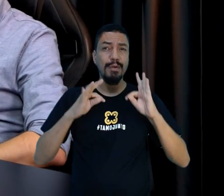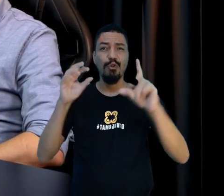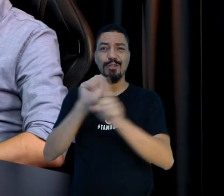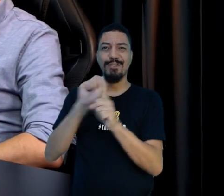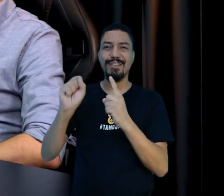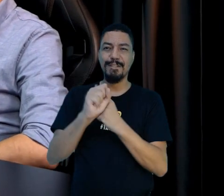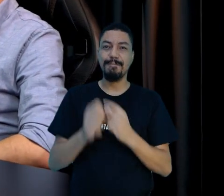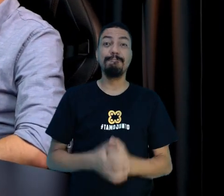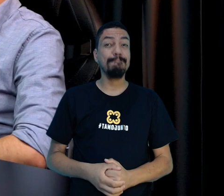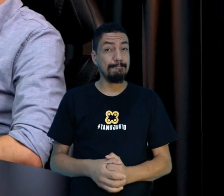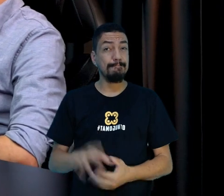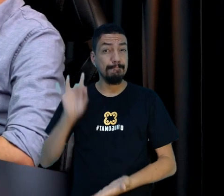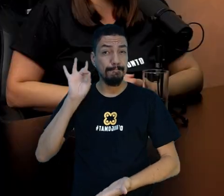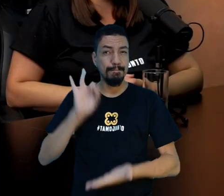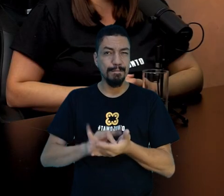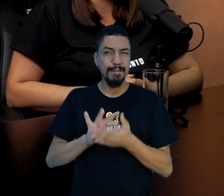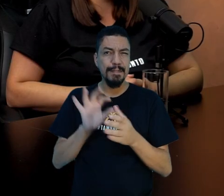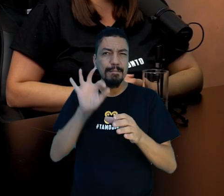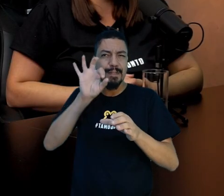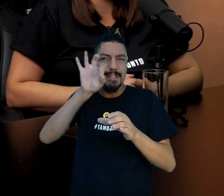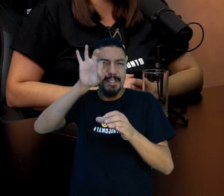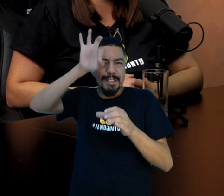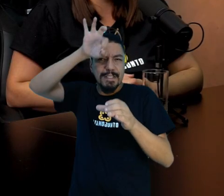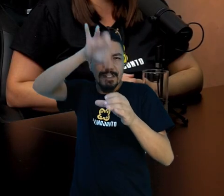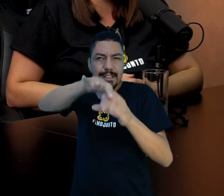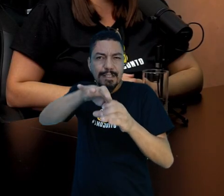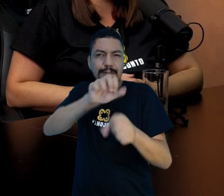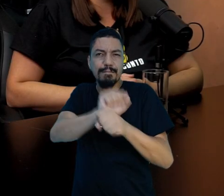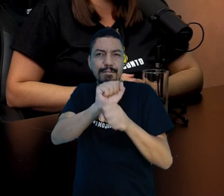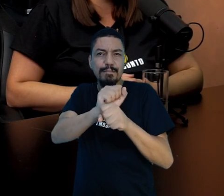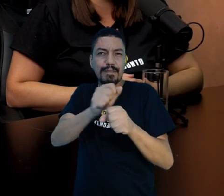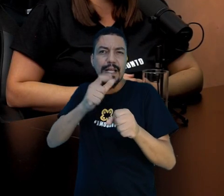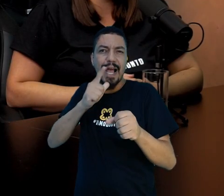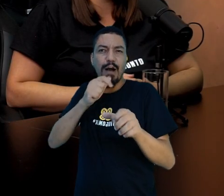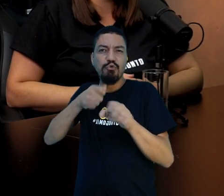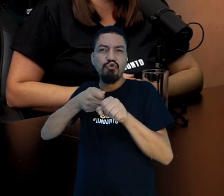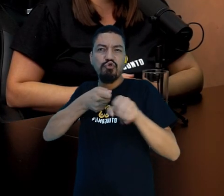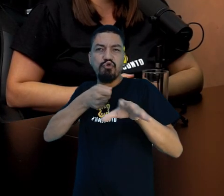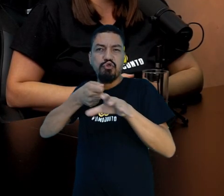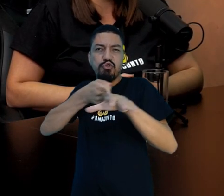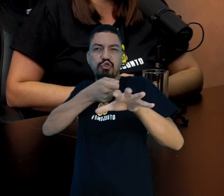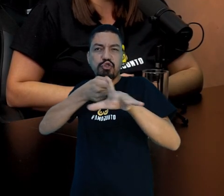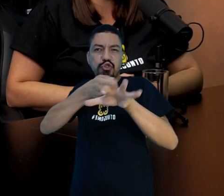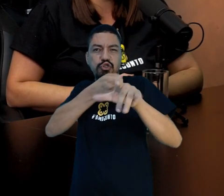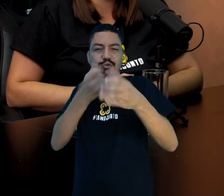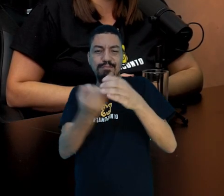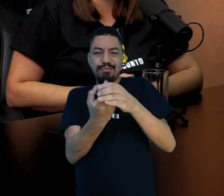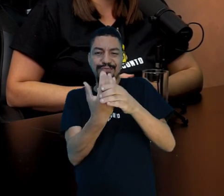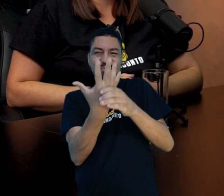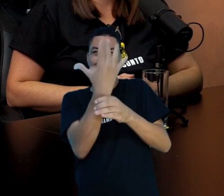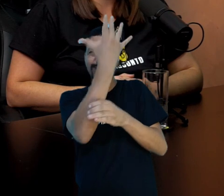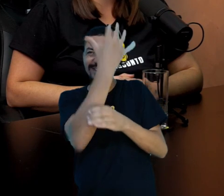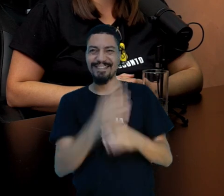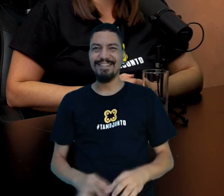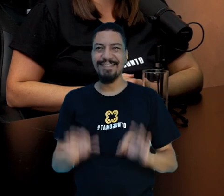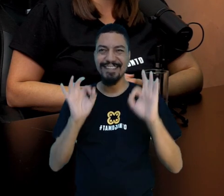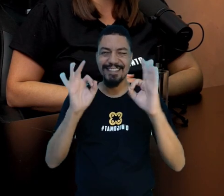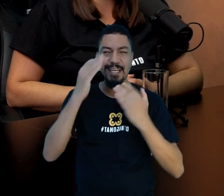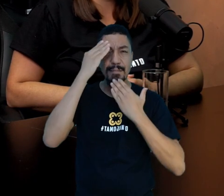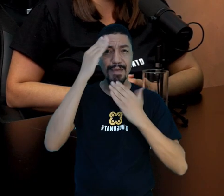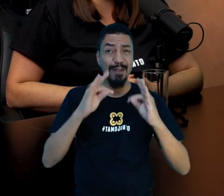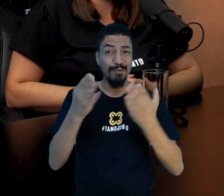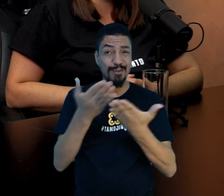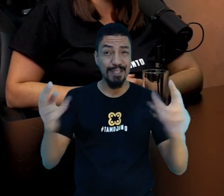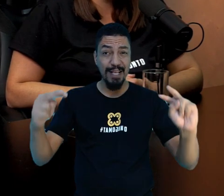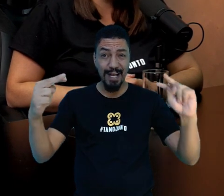fundamentais. Certamente. Plantamos uma sementinha aqui, a gente espera que ela seja regada, É isso aí. né? É isso aí,